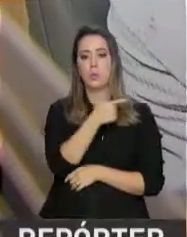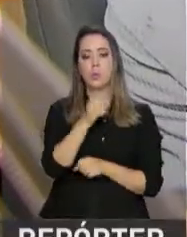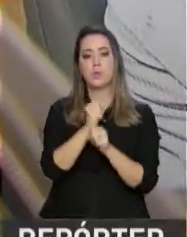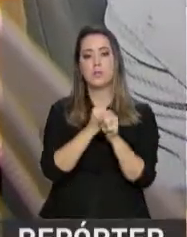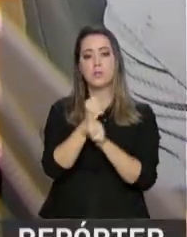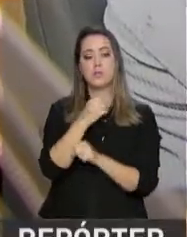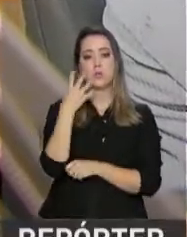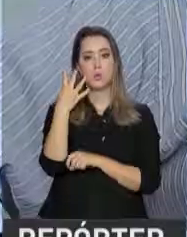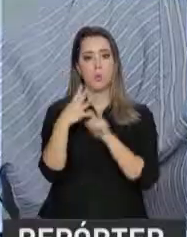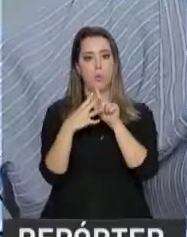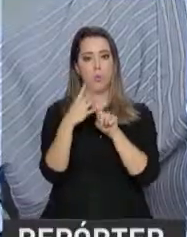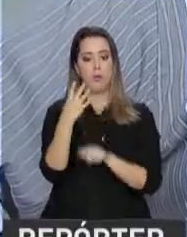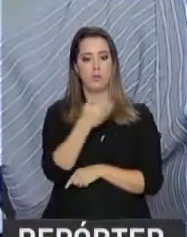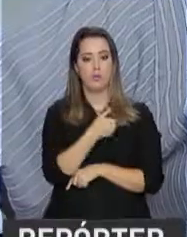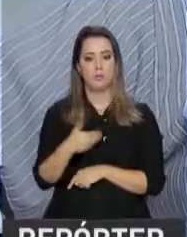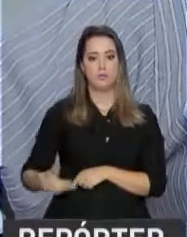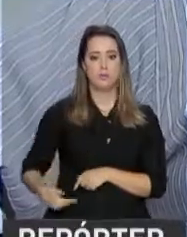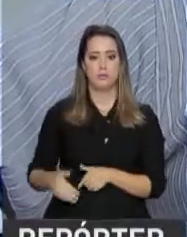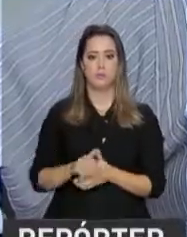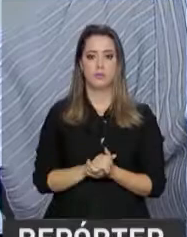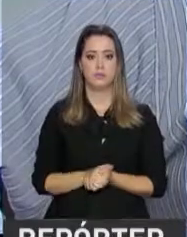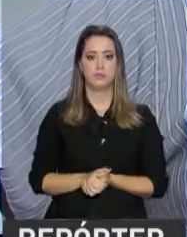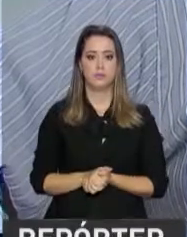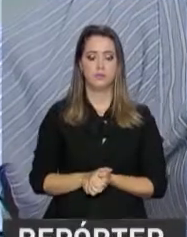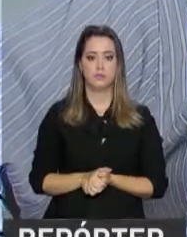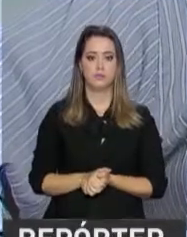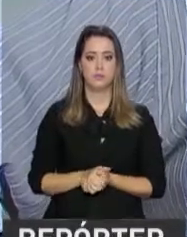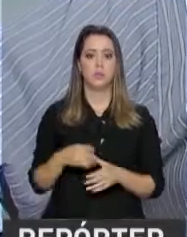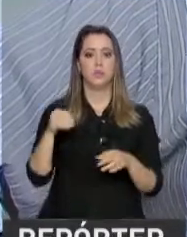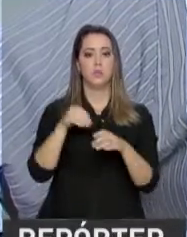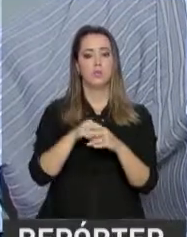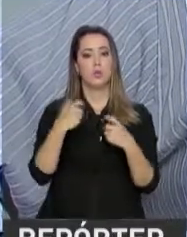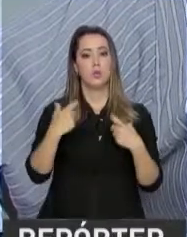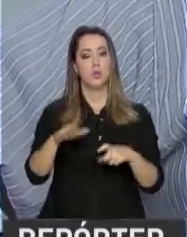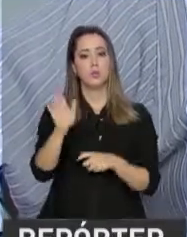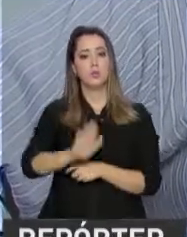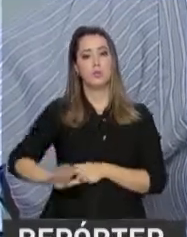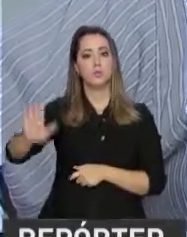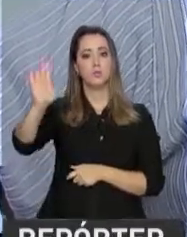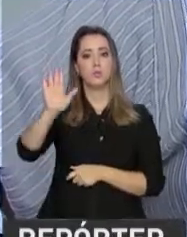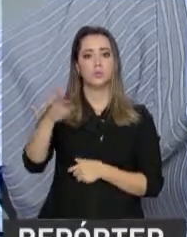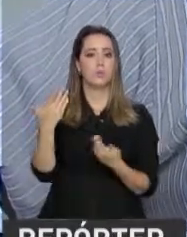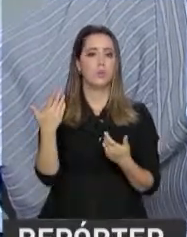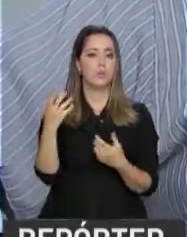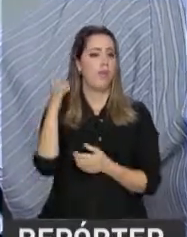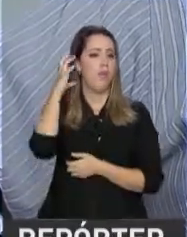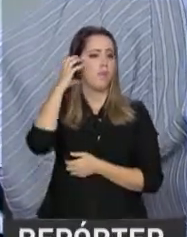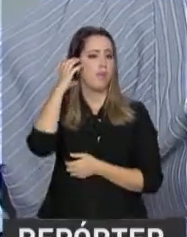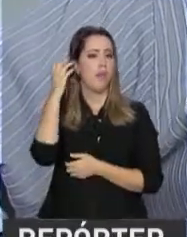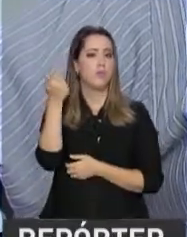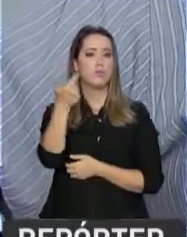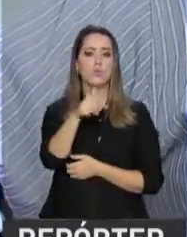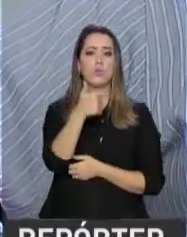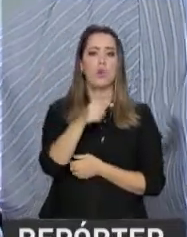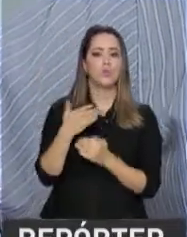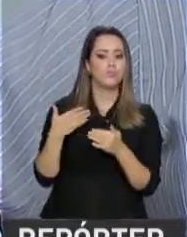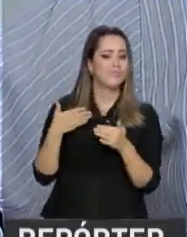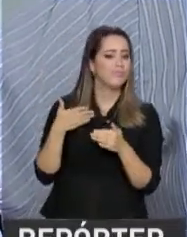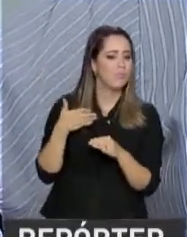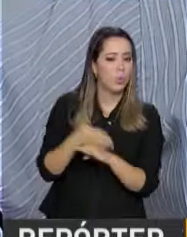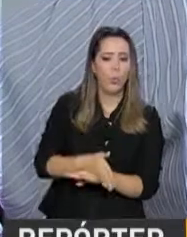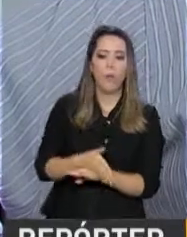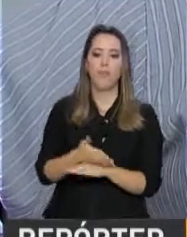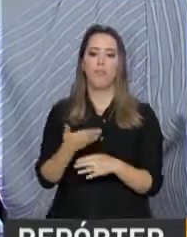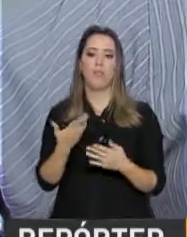quatro governos temos regiões do nosso país que as mídias no universo não né não não chegou ainda